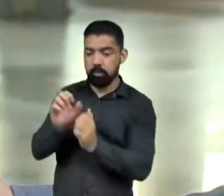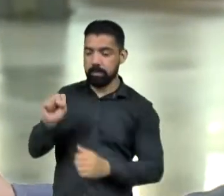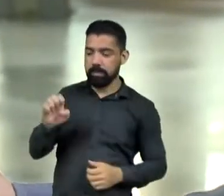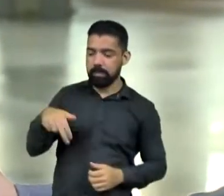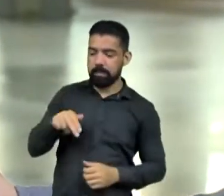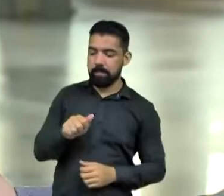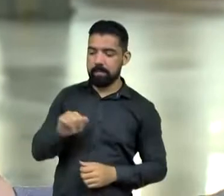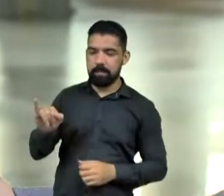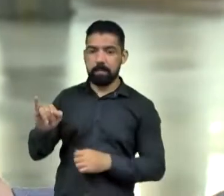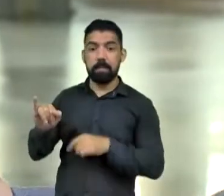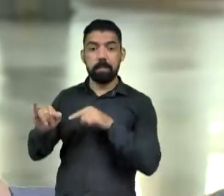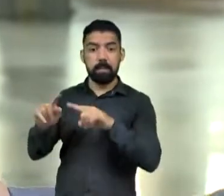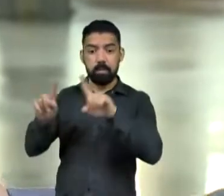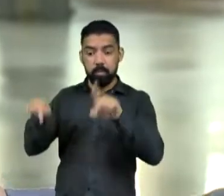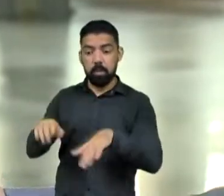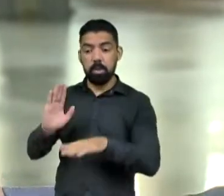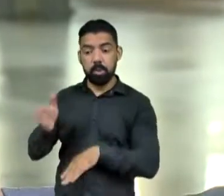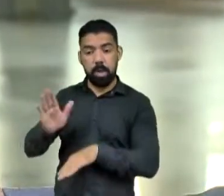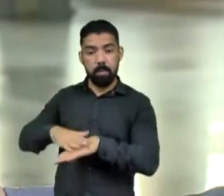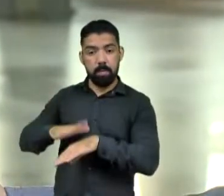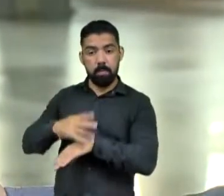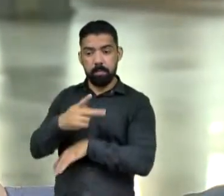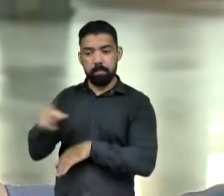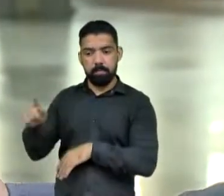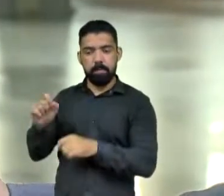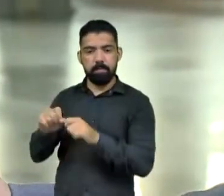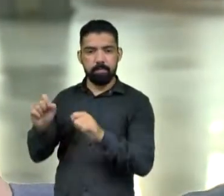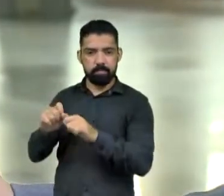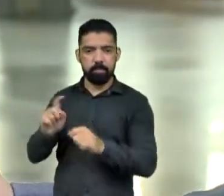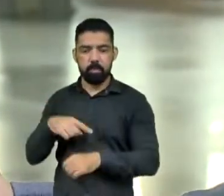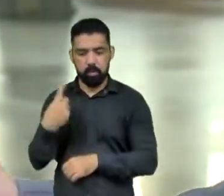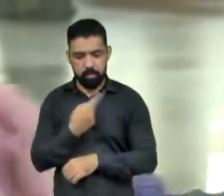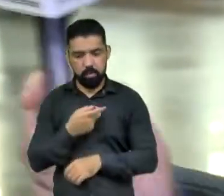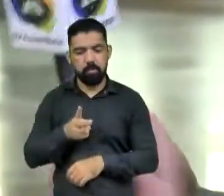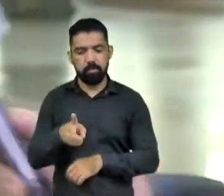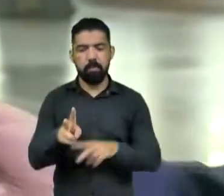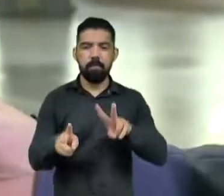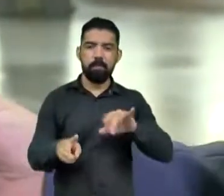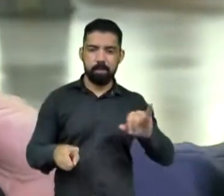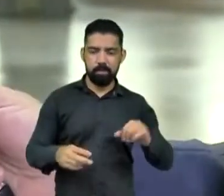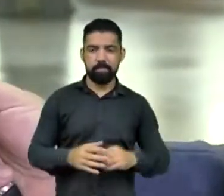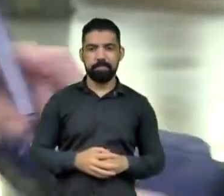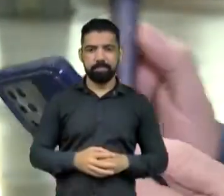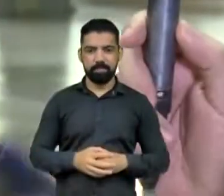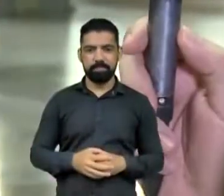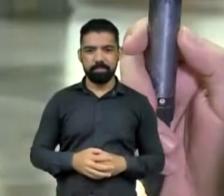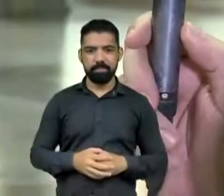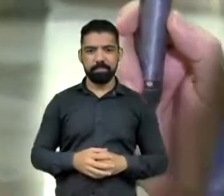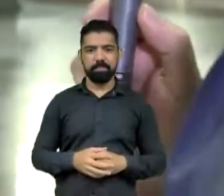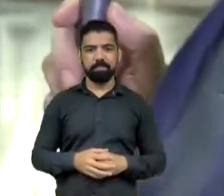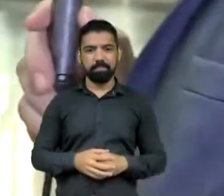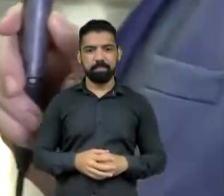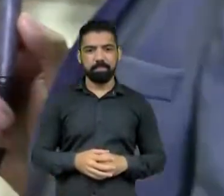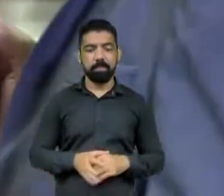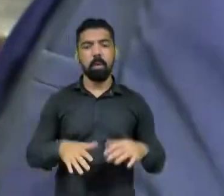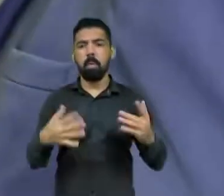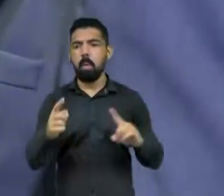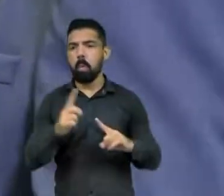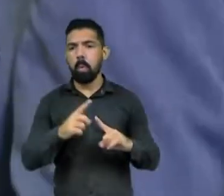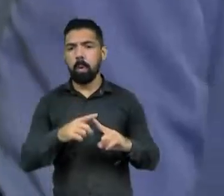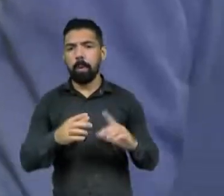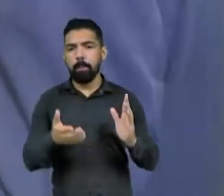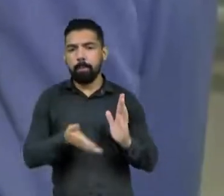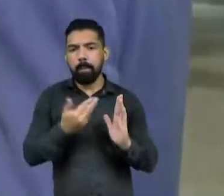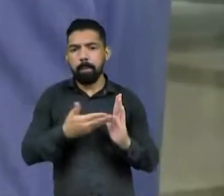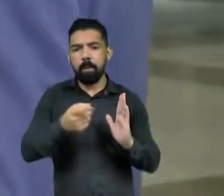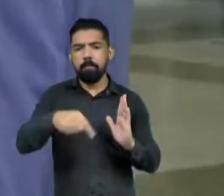projeto já realizado por eles, e que nós vamos dar continuidade com a arrecadação desses livros. Que tipo de livro vocês